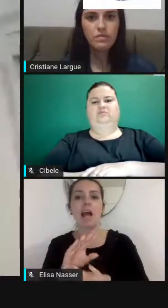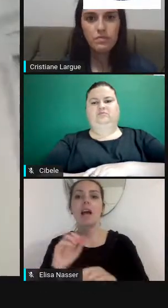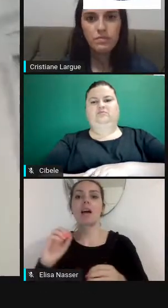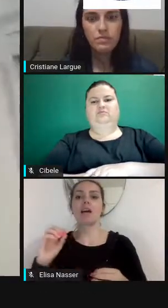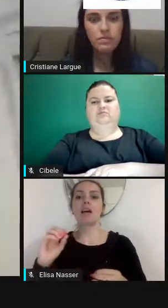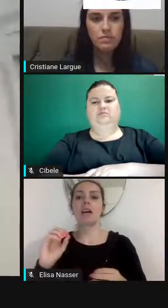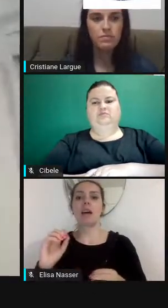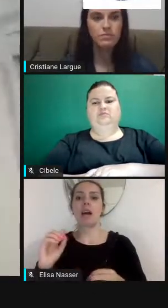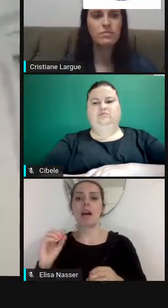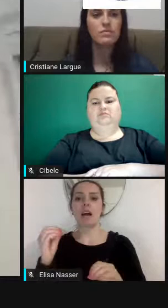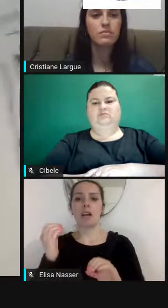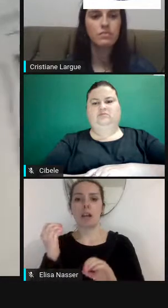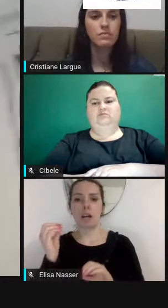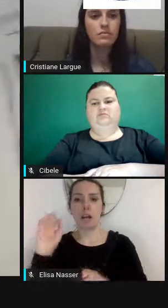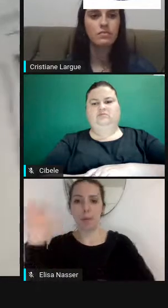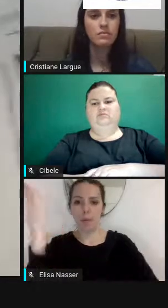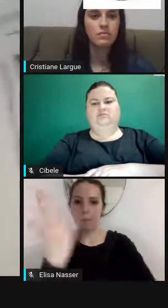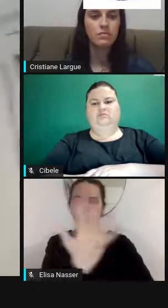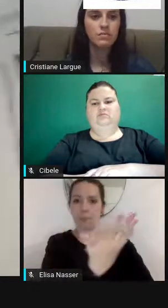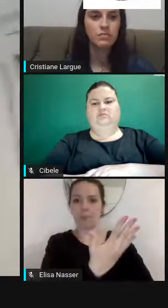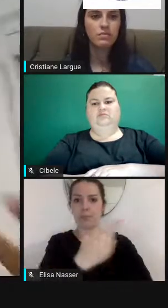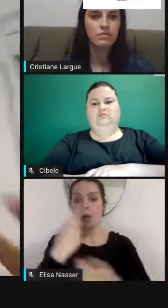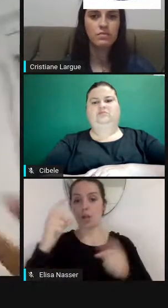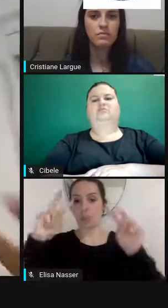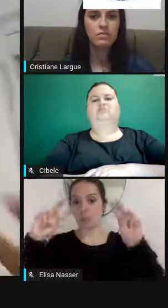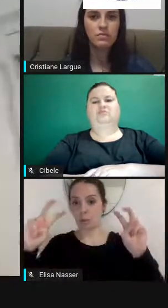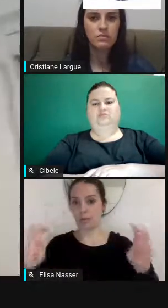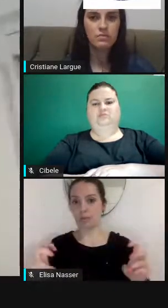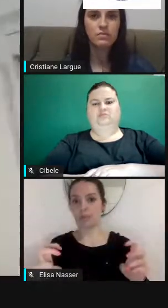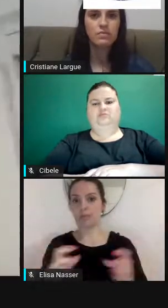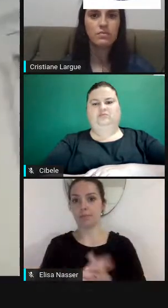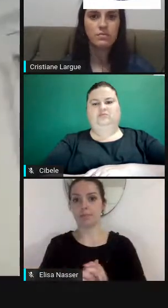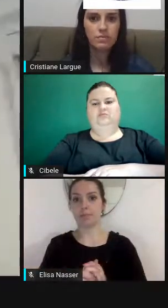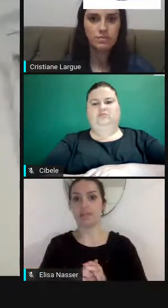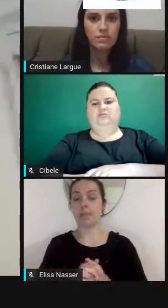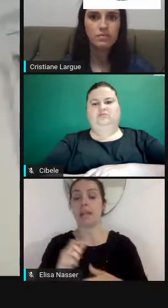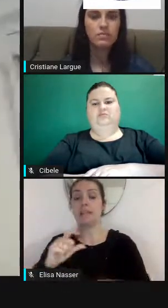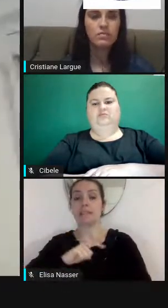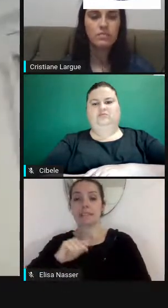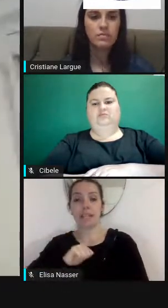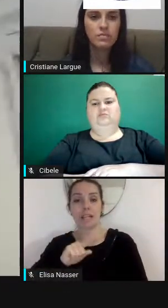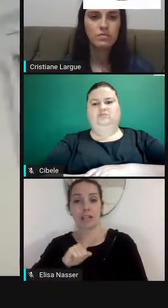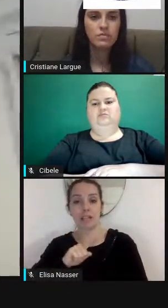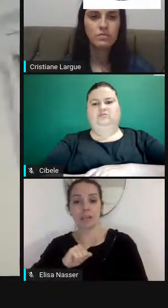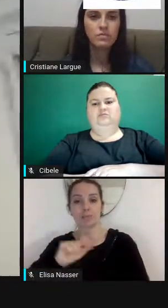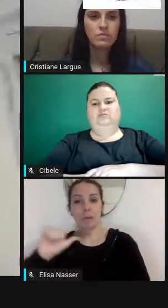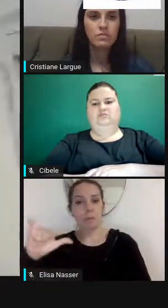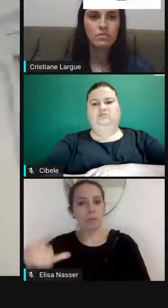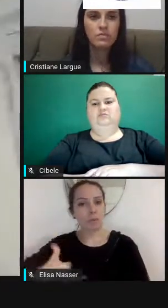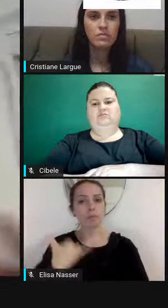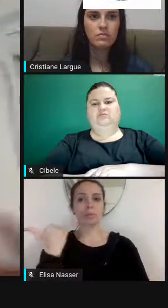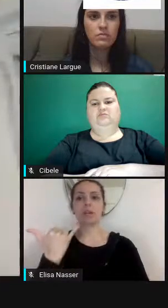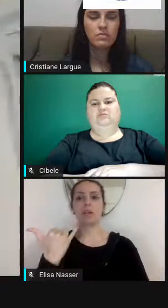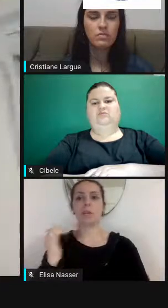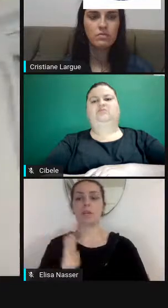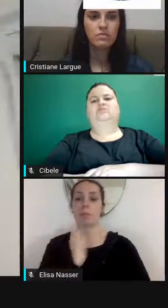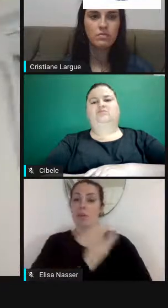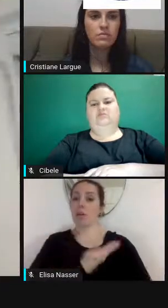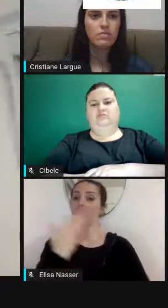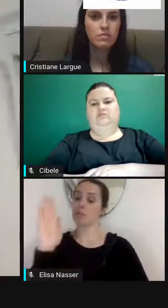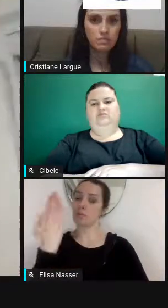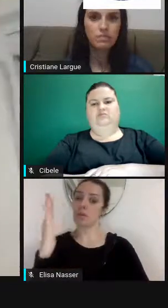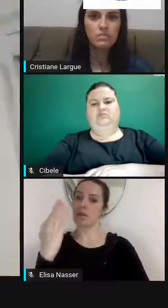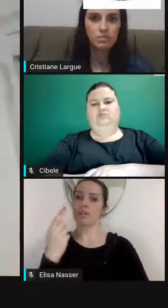sejam escolas onde eu atendo também então assim tem muita oportunidade para nós estamos biólogos mas é o que eu digo sempre gente não é